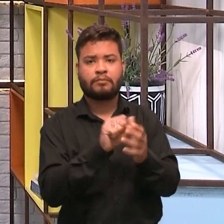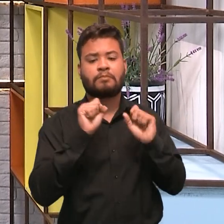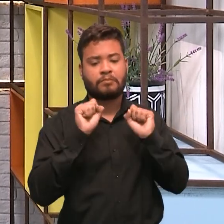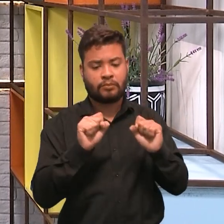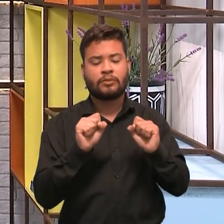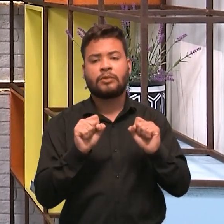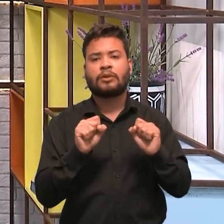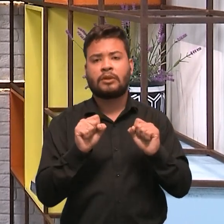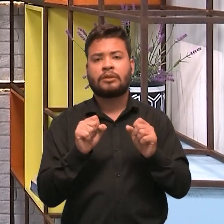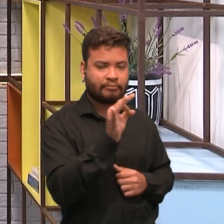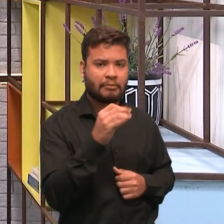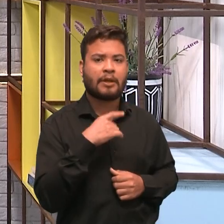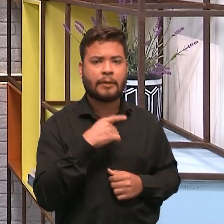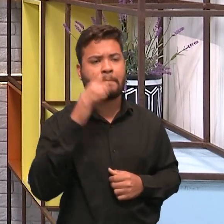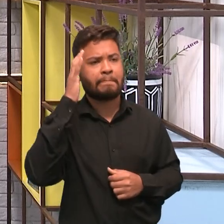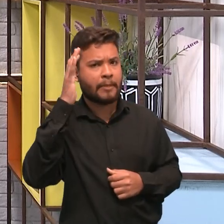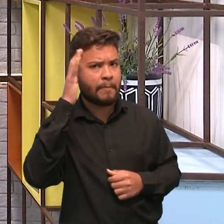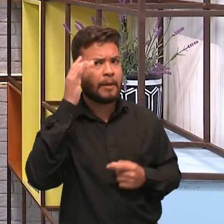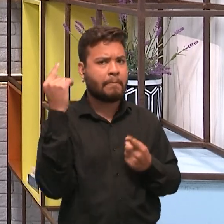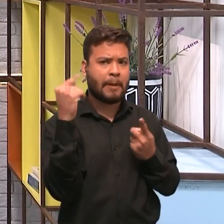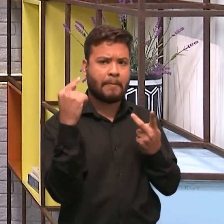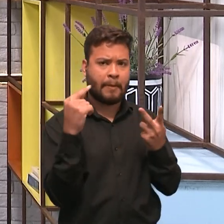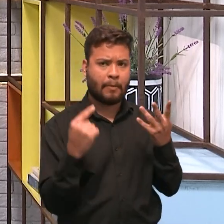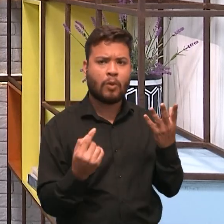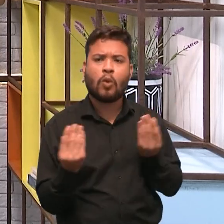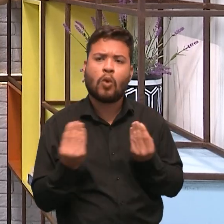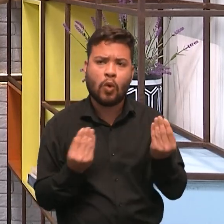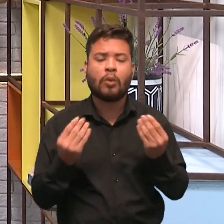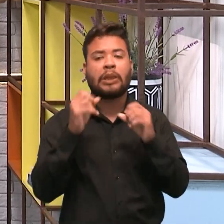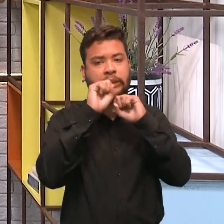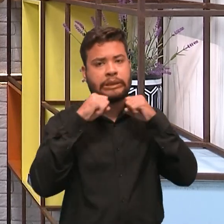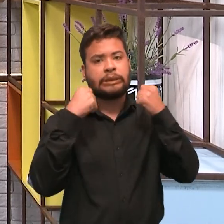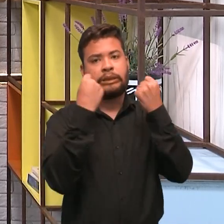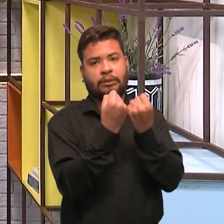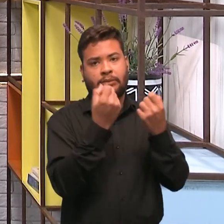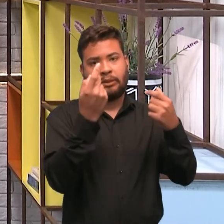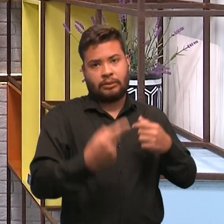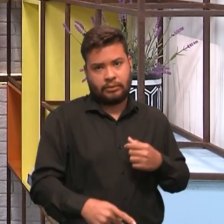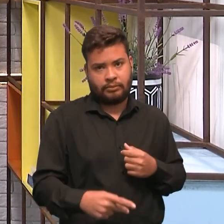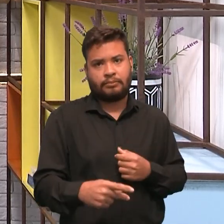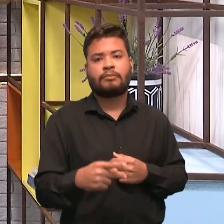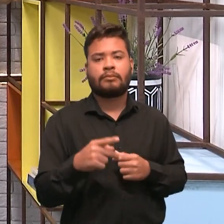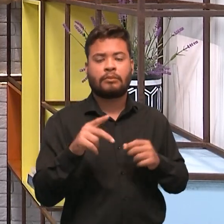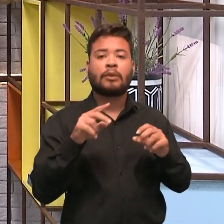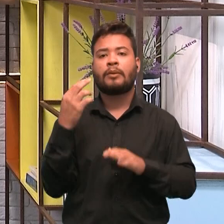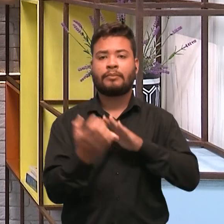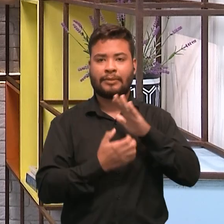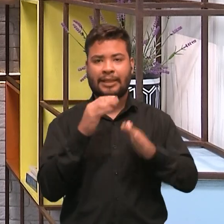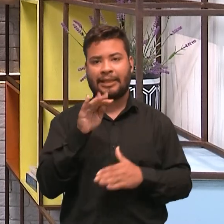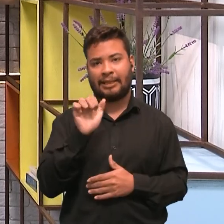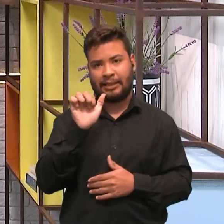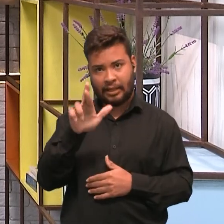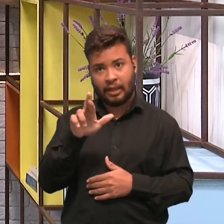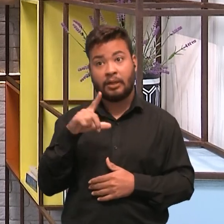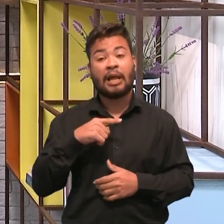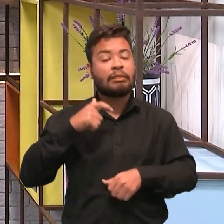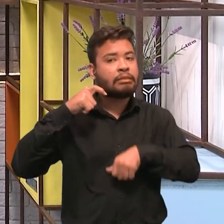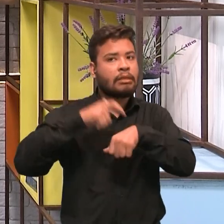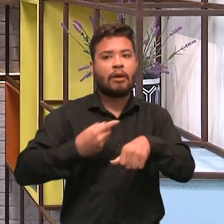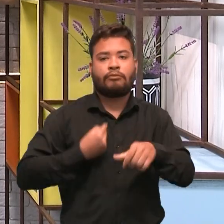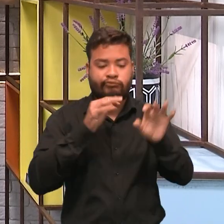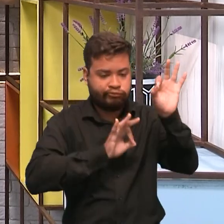essa natureza pública do museu ela se torna mais restrita por conta de segmentações, como a antropologia, ela